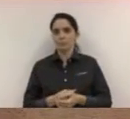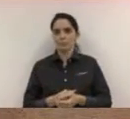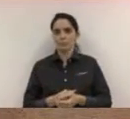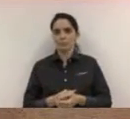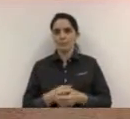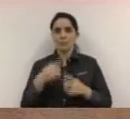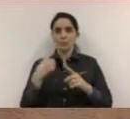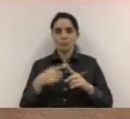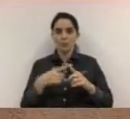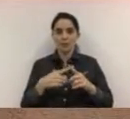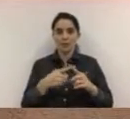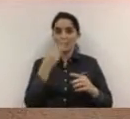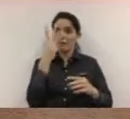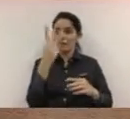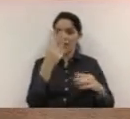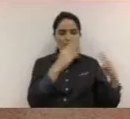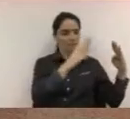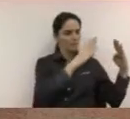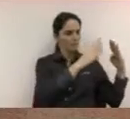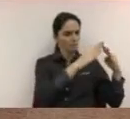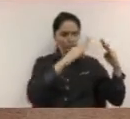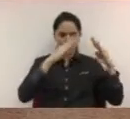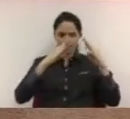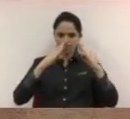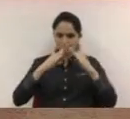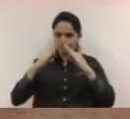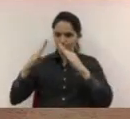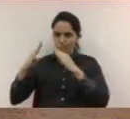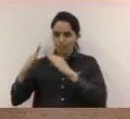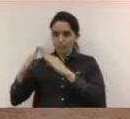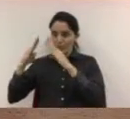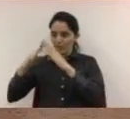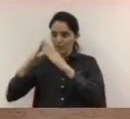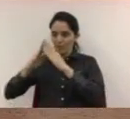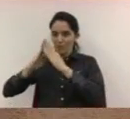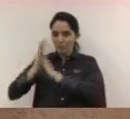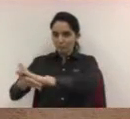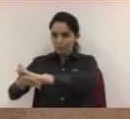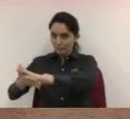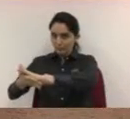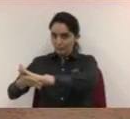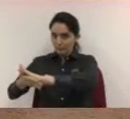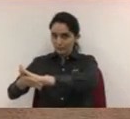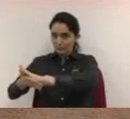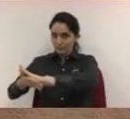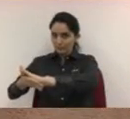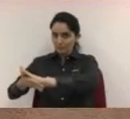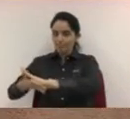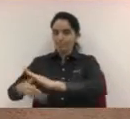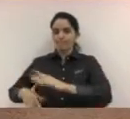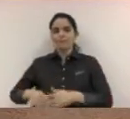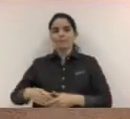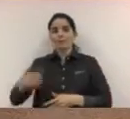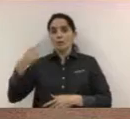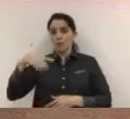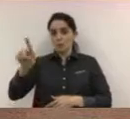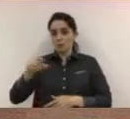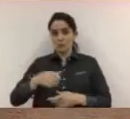conjunto de 3 casarões da Rua Barão de Cascalho foi demolido pelo proprietário após ter ganho uma disputa judicial contra a